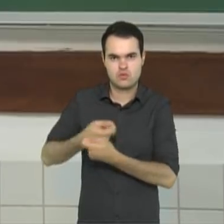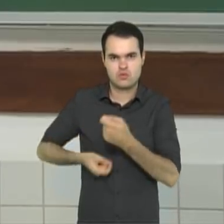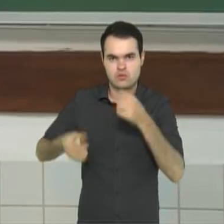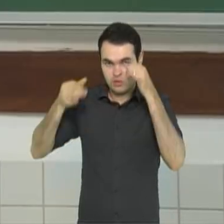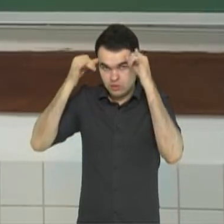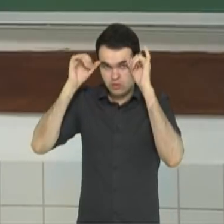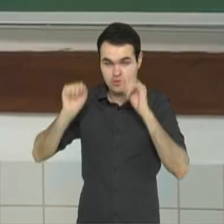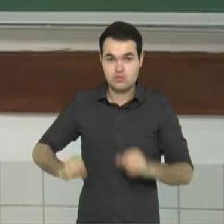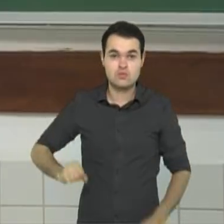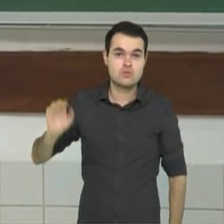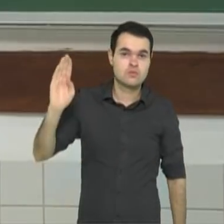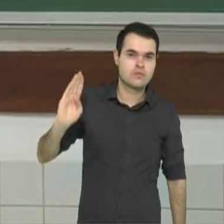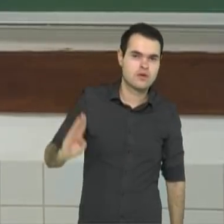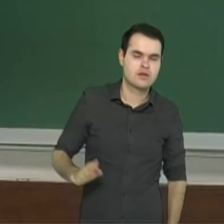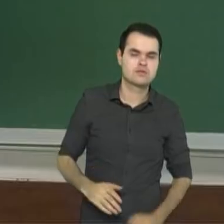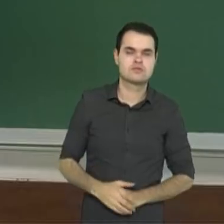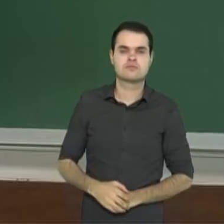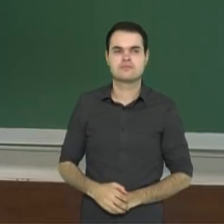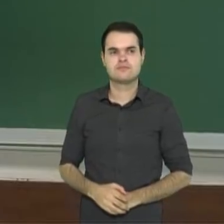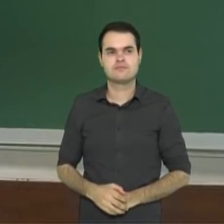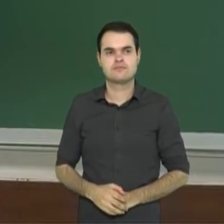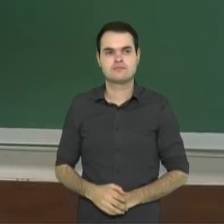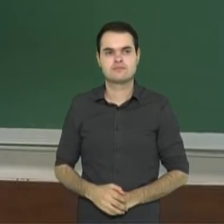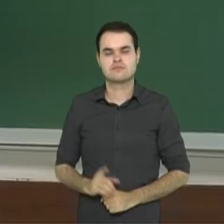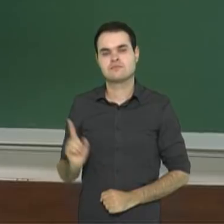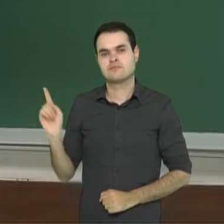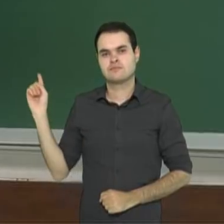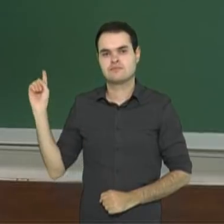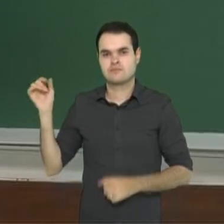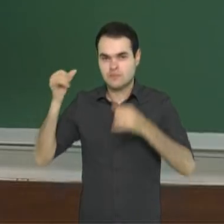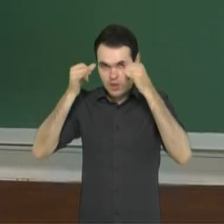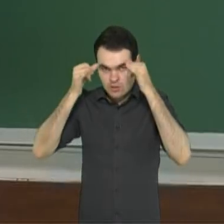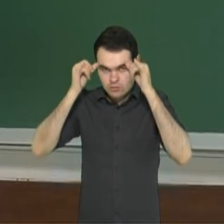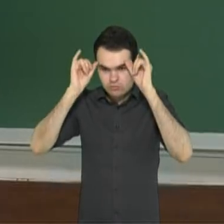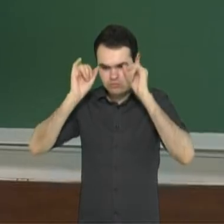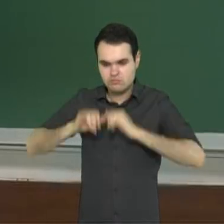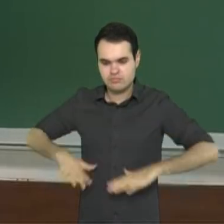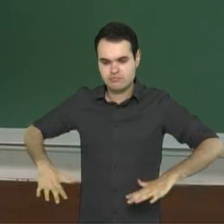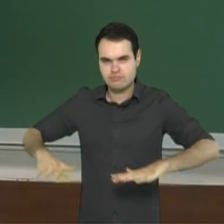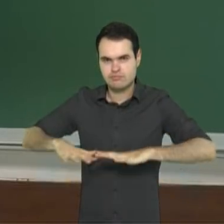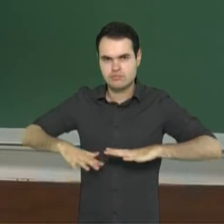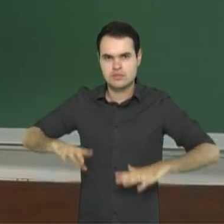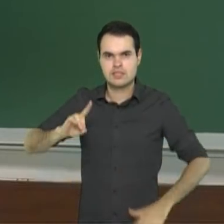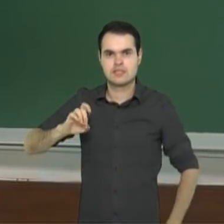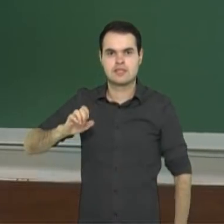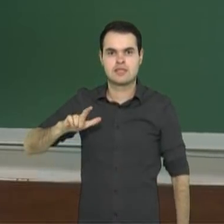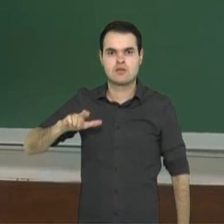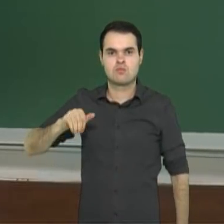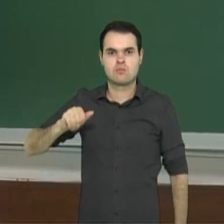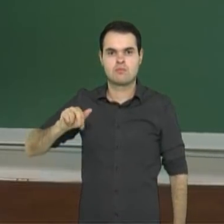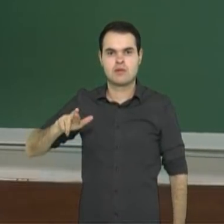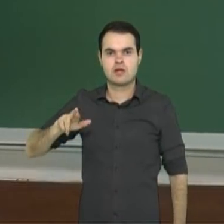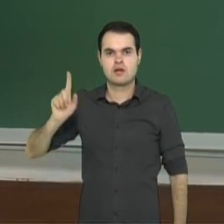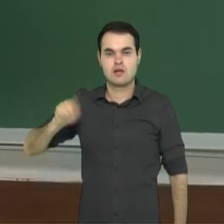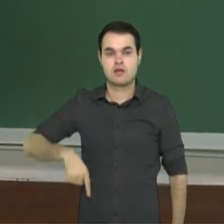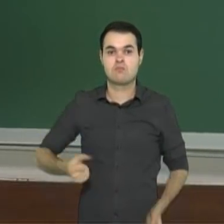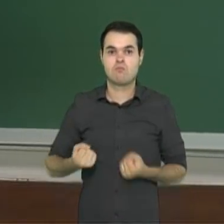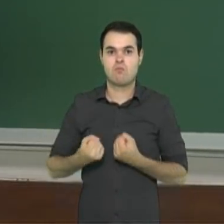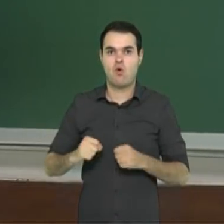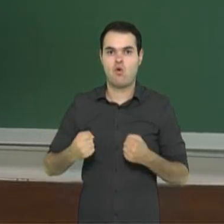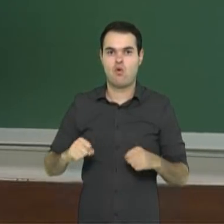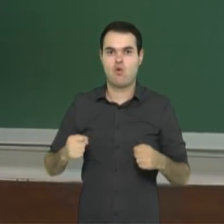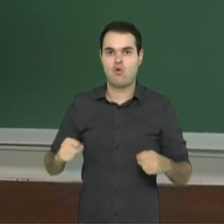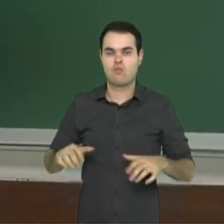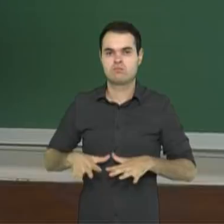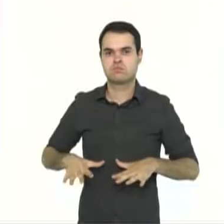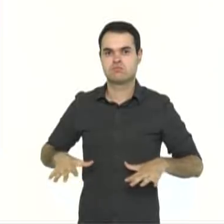nosso país. Olha lá, a Vacaria del Mar. Lembra que a professora falou na aula passada como era grande? Então, olha